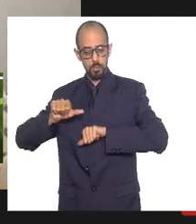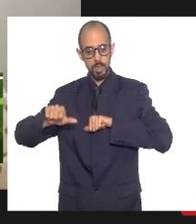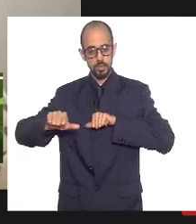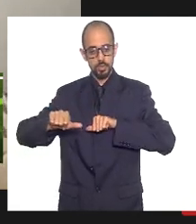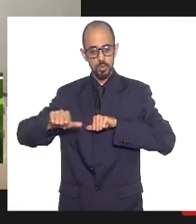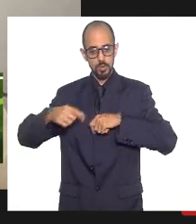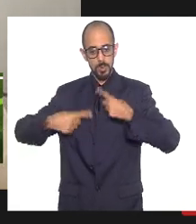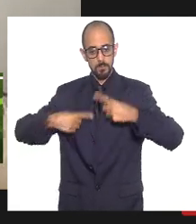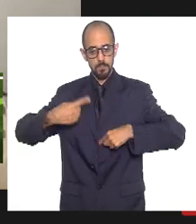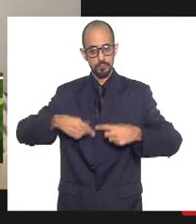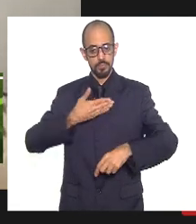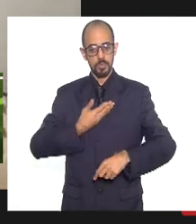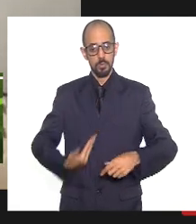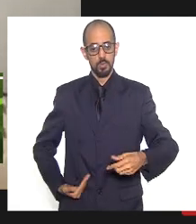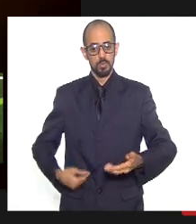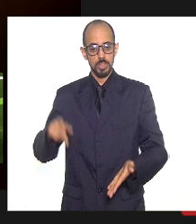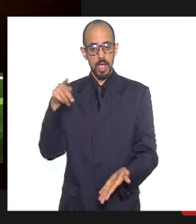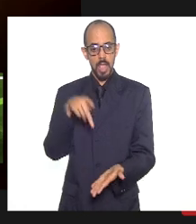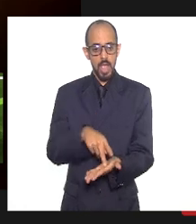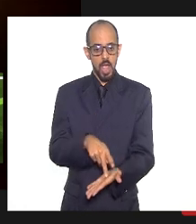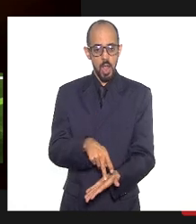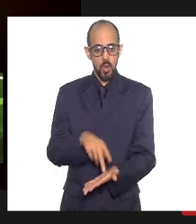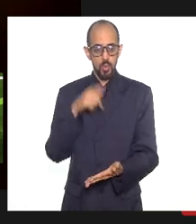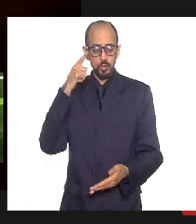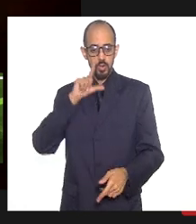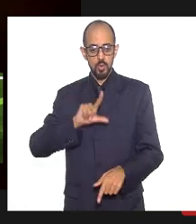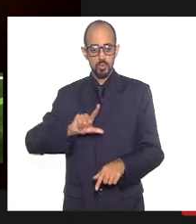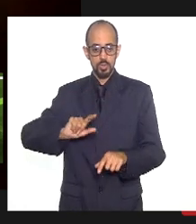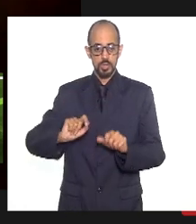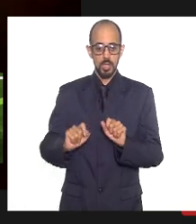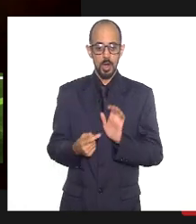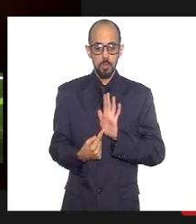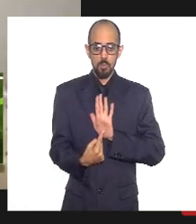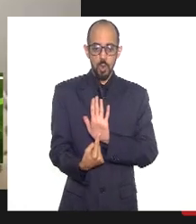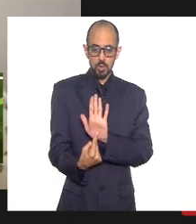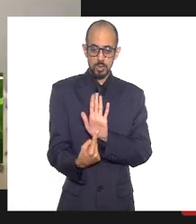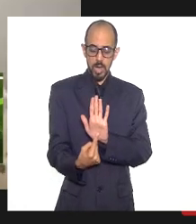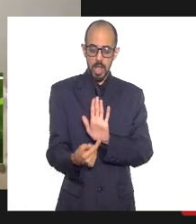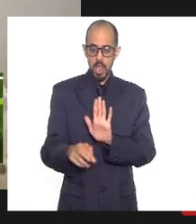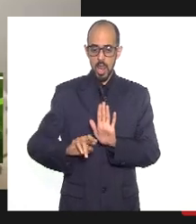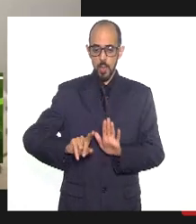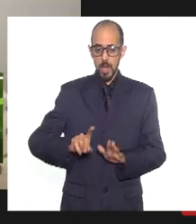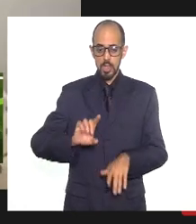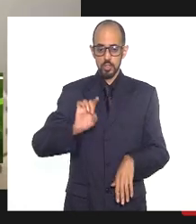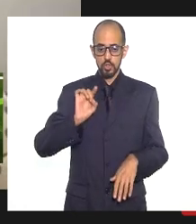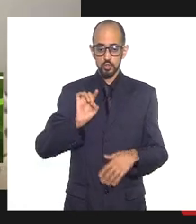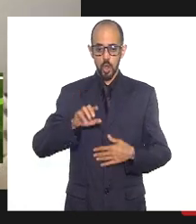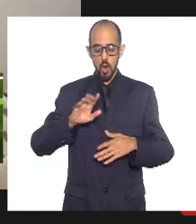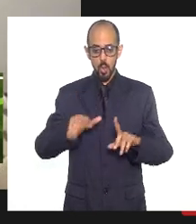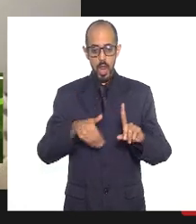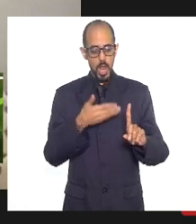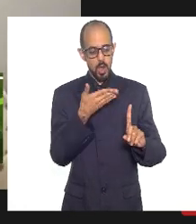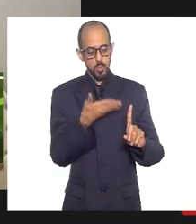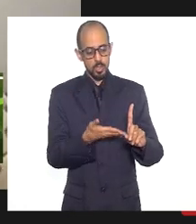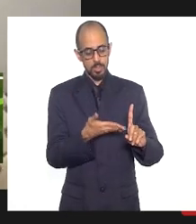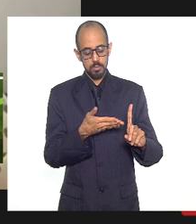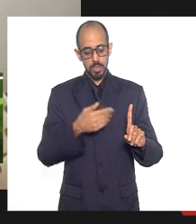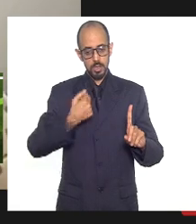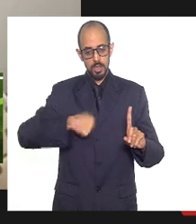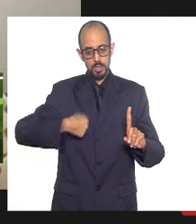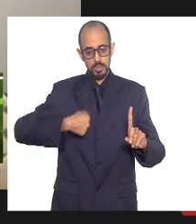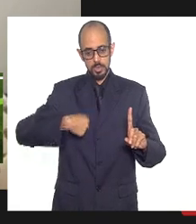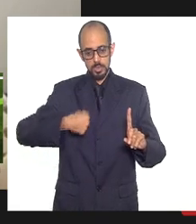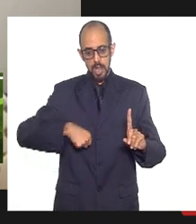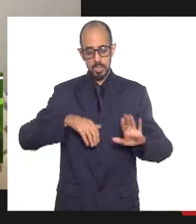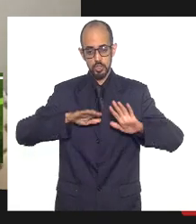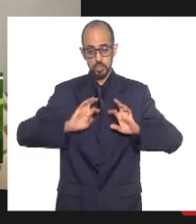políticas públicas reais que possam trazer aí não só o reconhecimento da necessidade do que